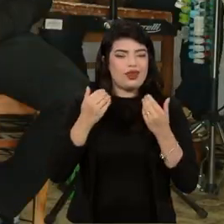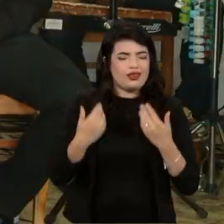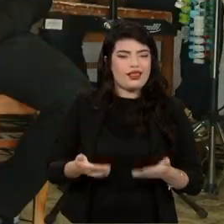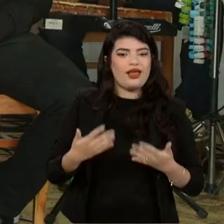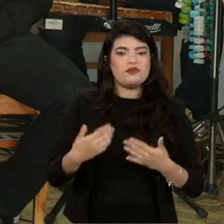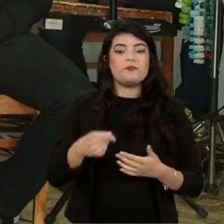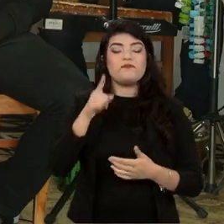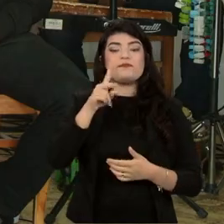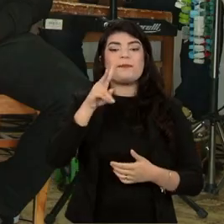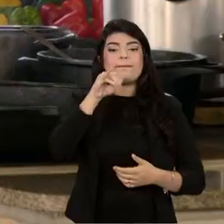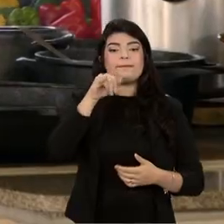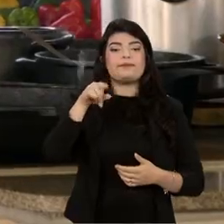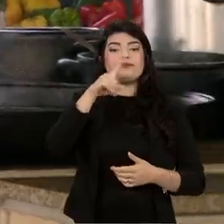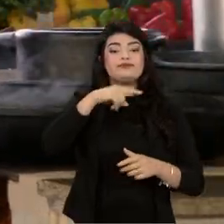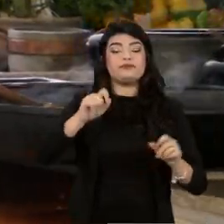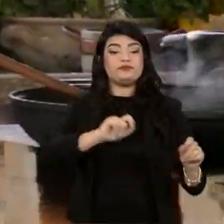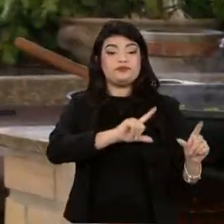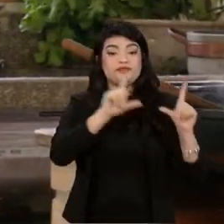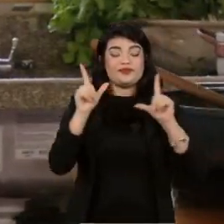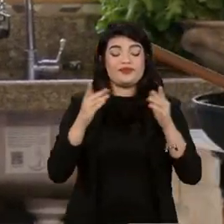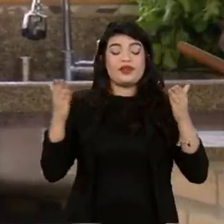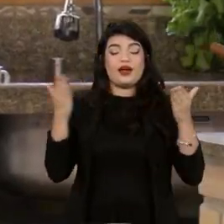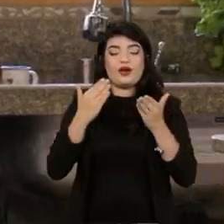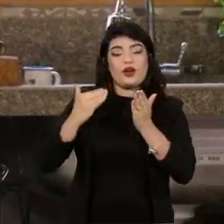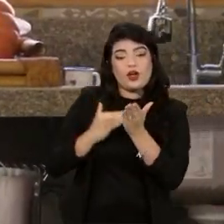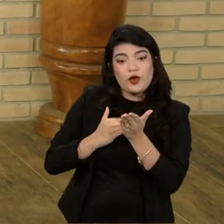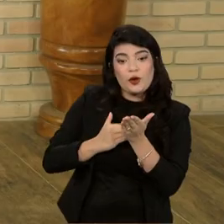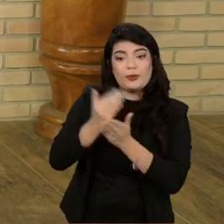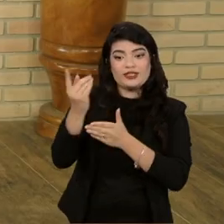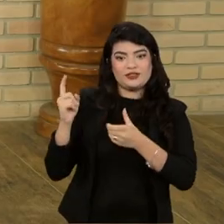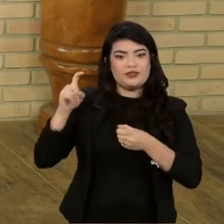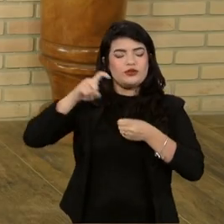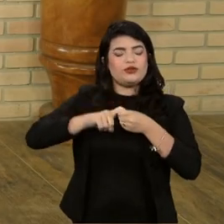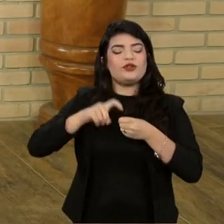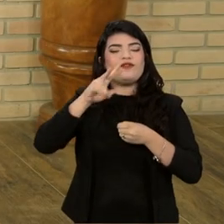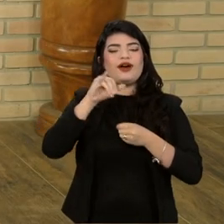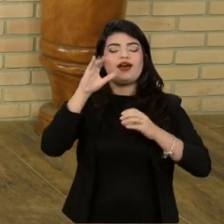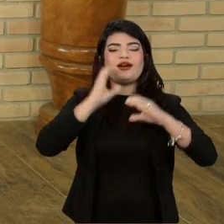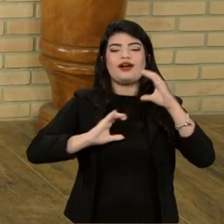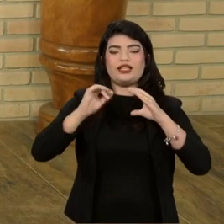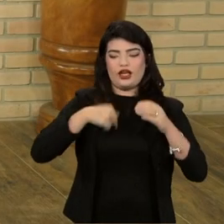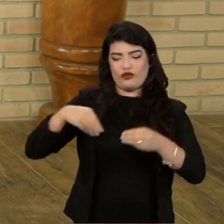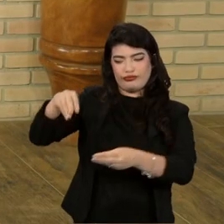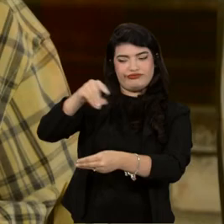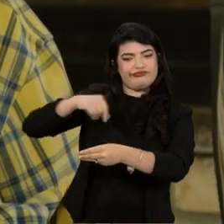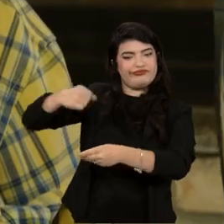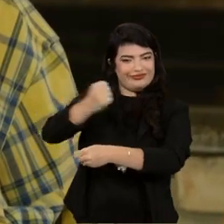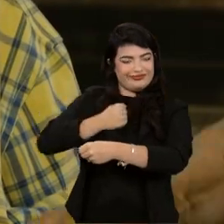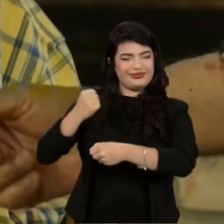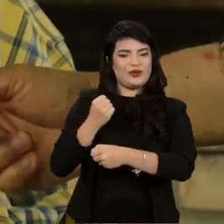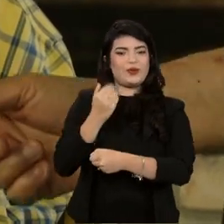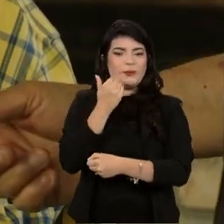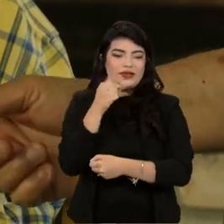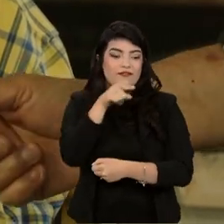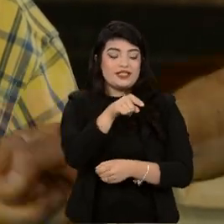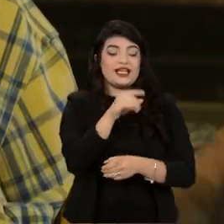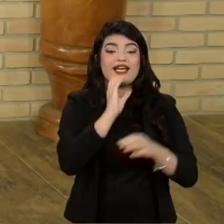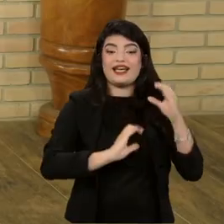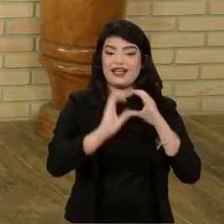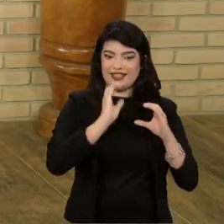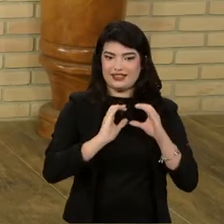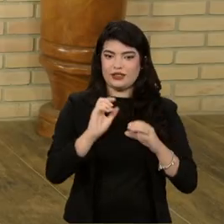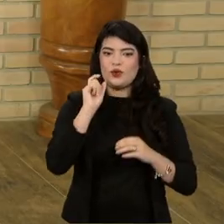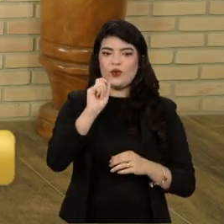Seguinte, vamos abrir esse bloco cantando, mas eu ia pedir pra vocês cantarem, depois, né, pra já, enquanto eu vou colocar, emendar umas mandioca.